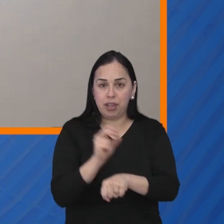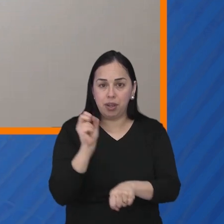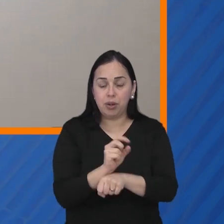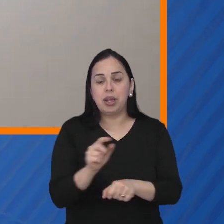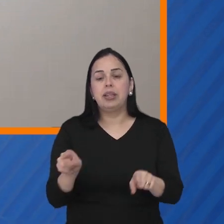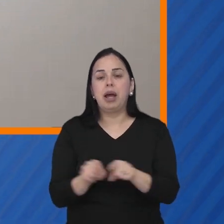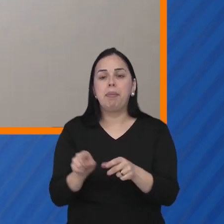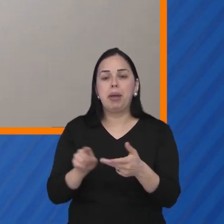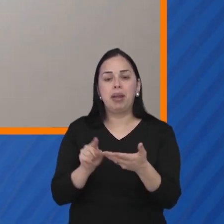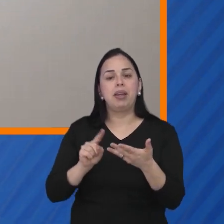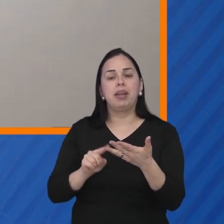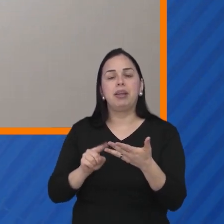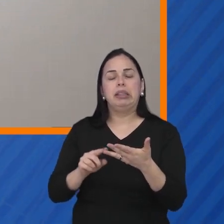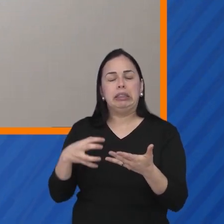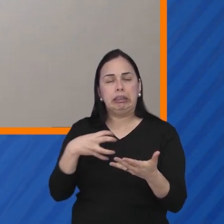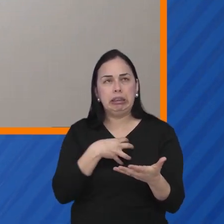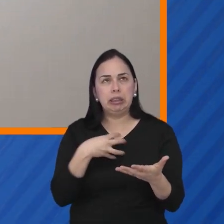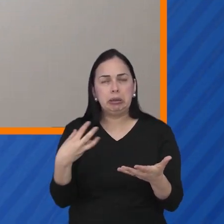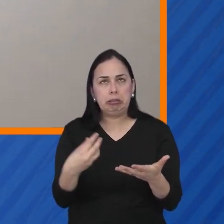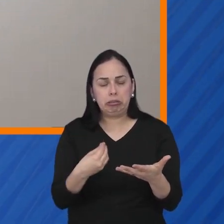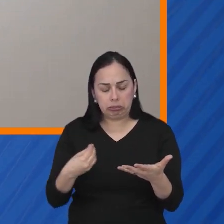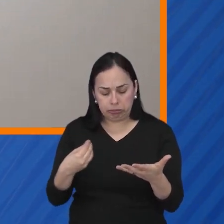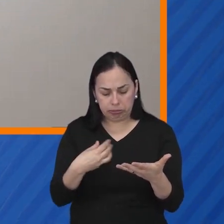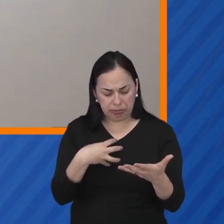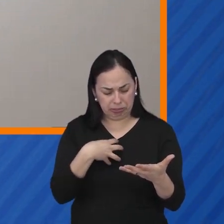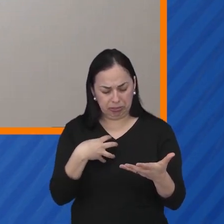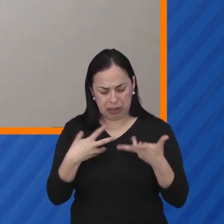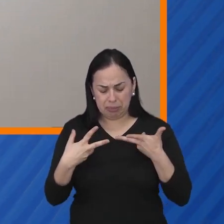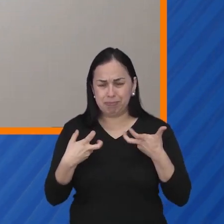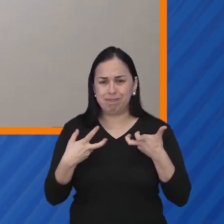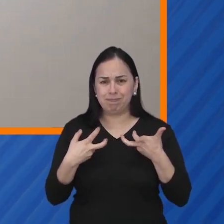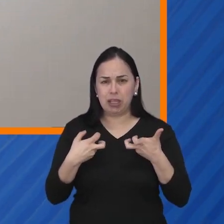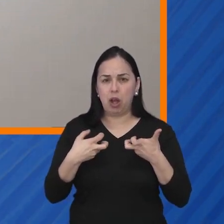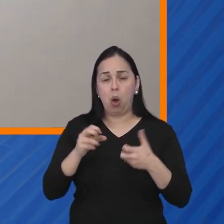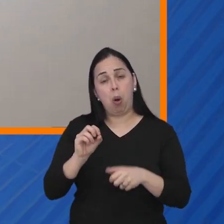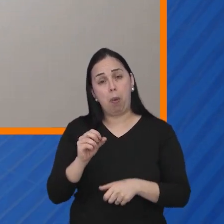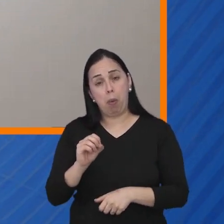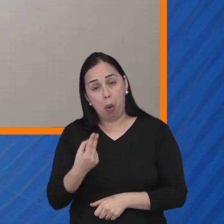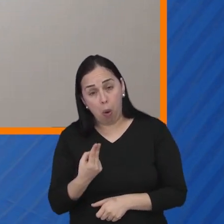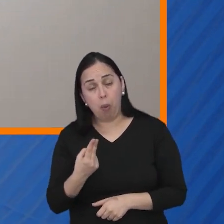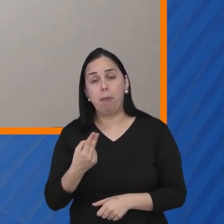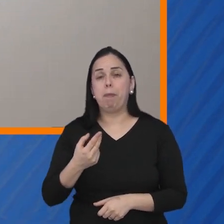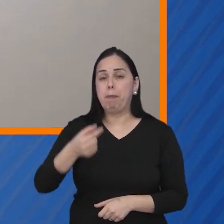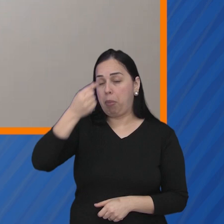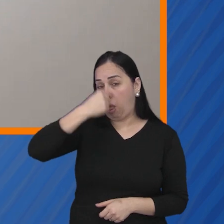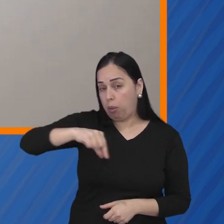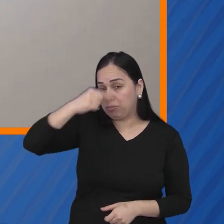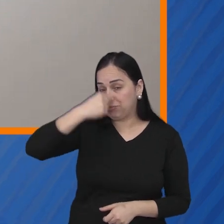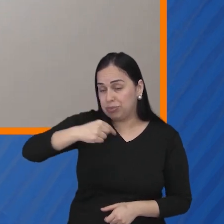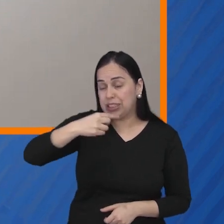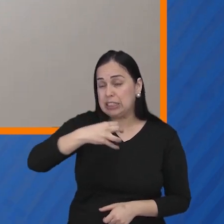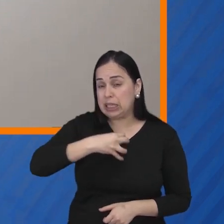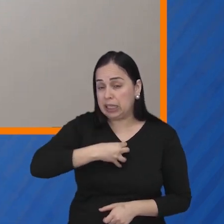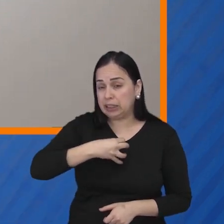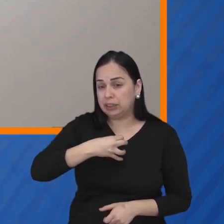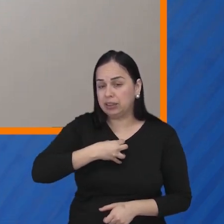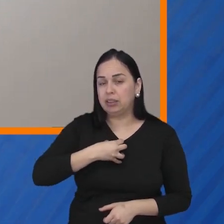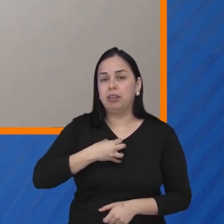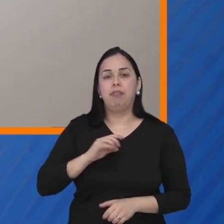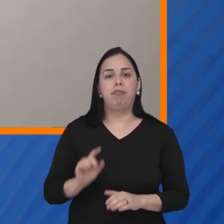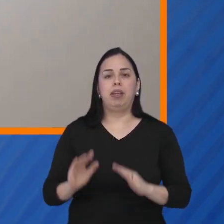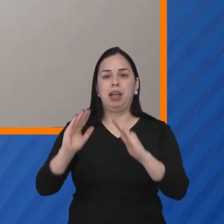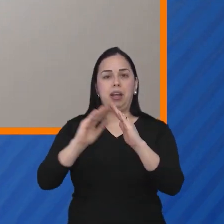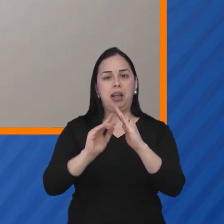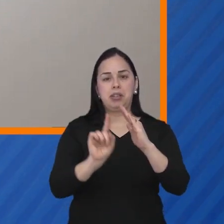importante, caso a pessoa apresente algum sinal, né, de sintoma respiratório, né, de síndrome gripal, que essa pessoa